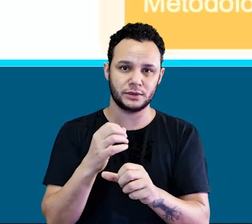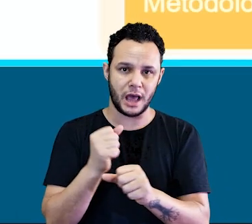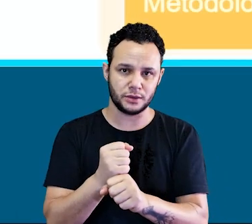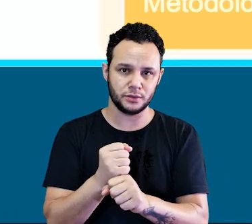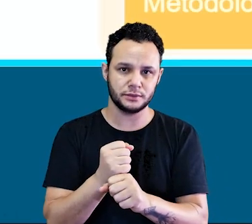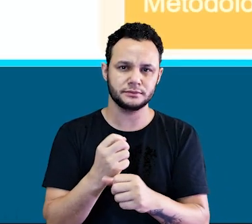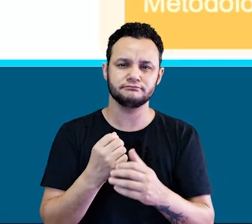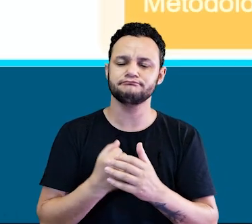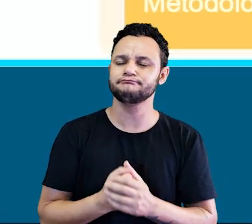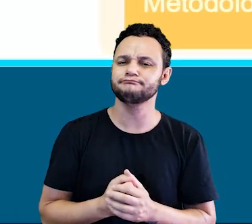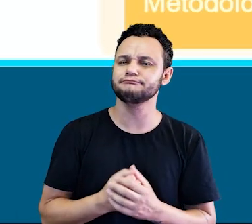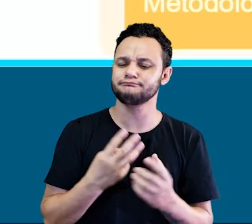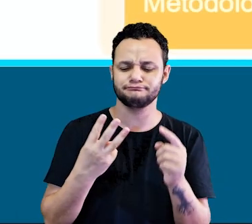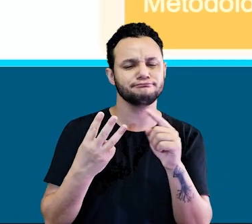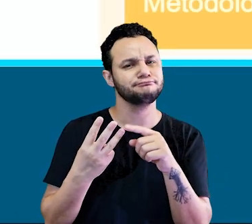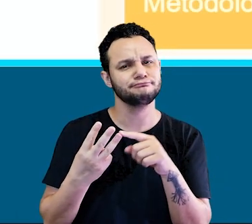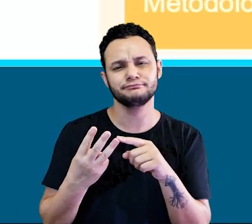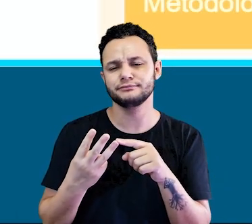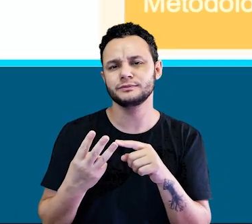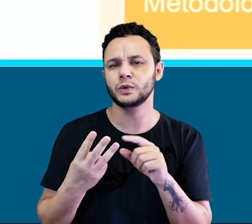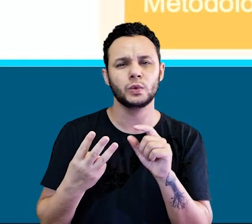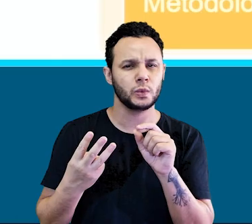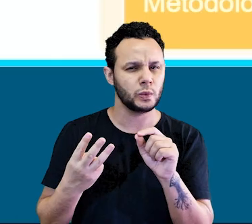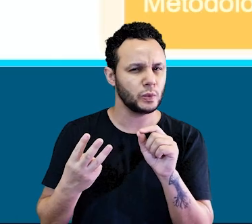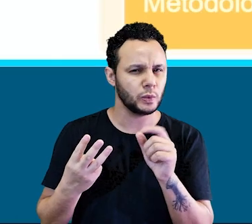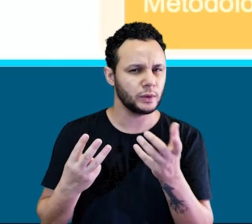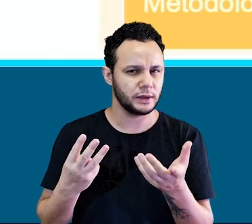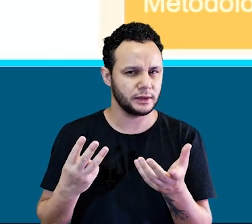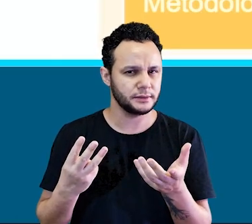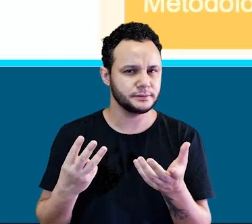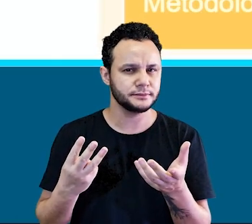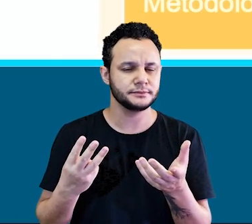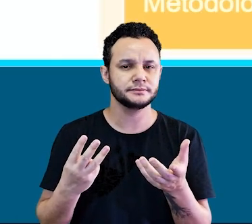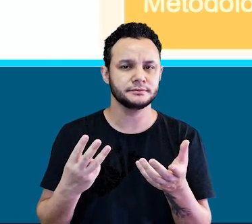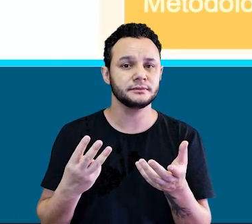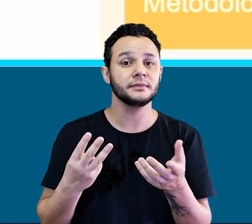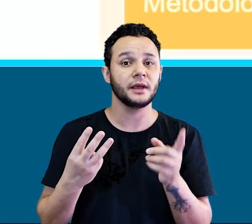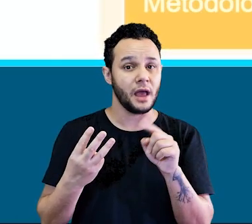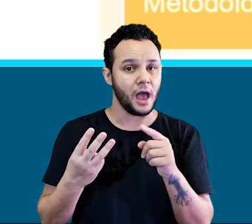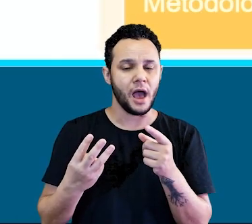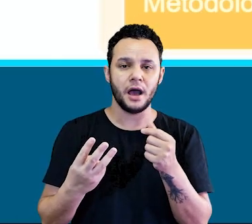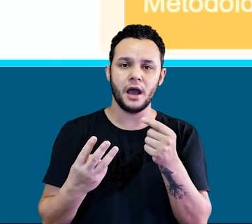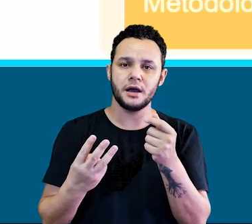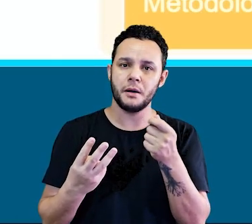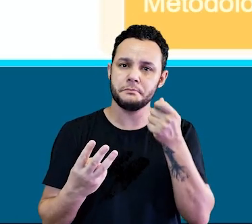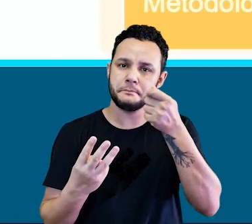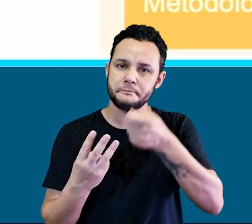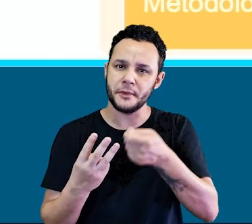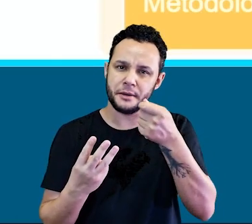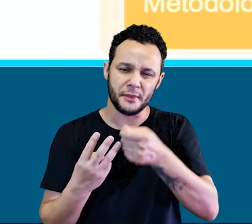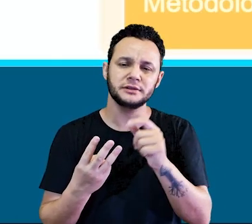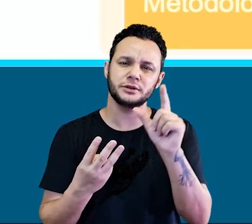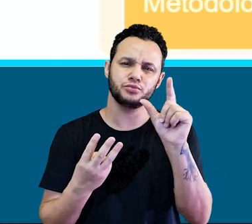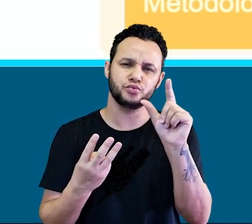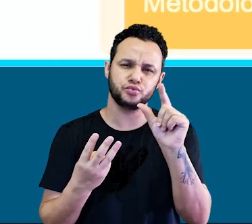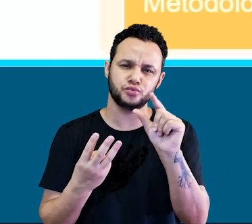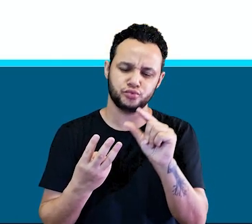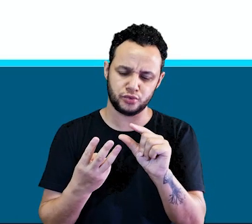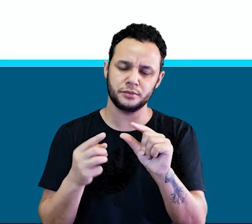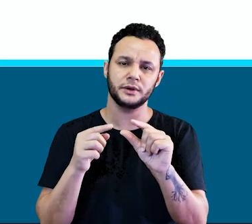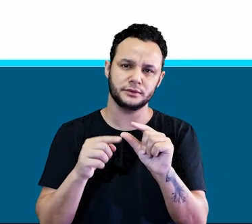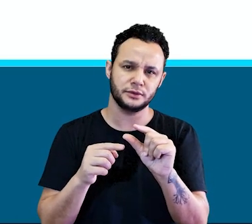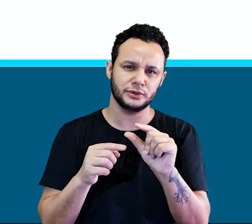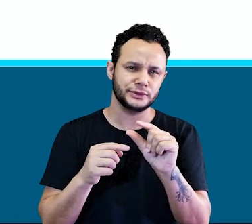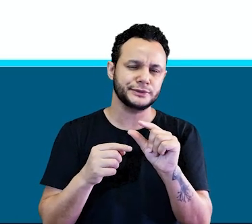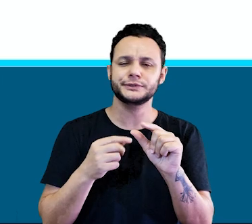a resultados, né? Esse valor relacionado a resultados, né? Ele é um valor que é um pouco